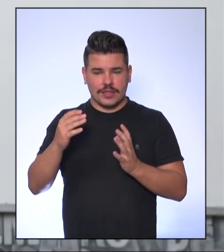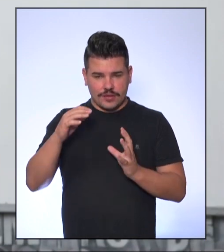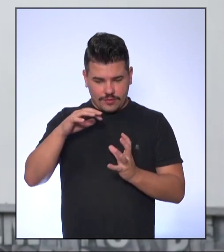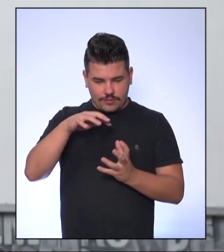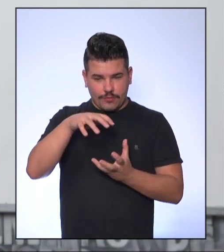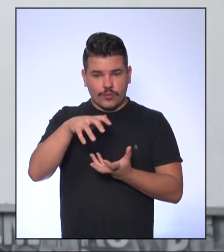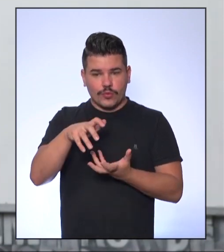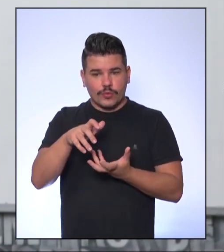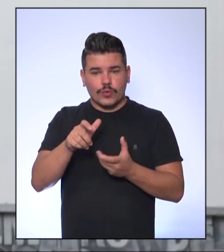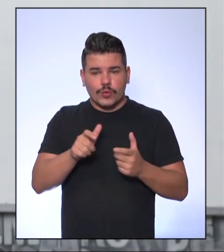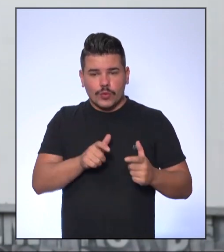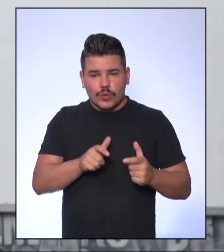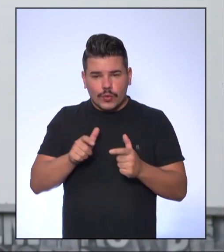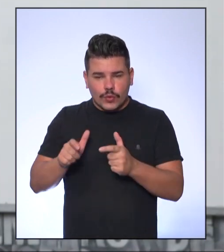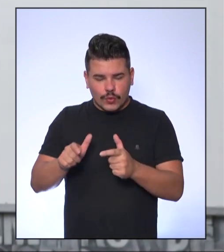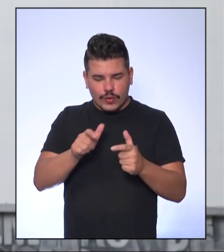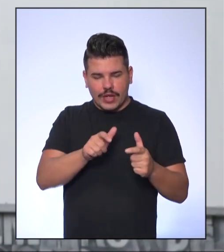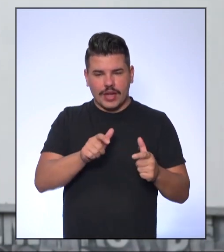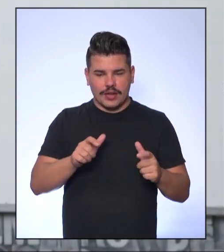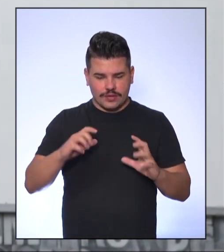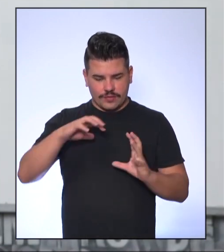nacionais